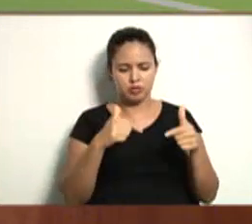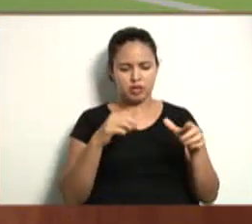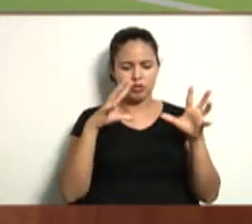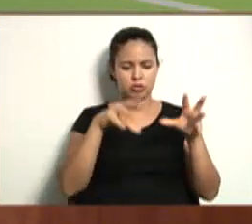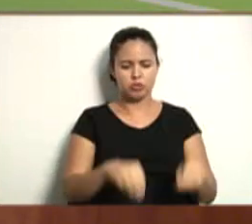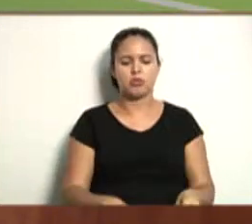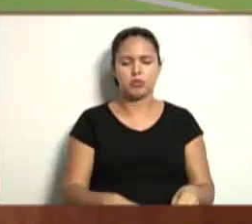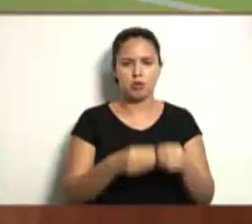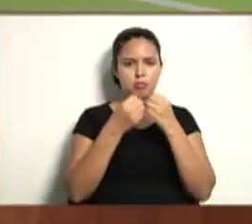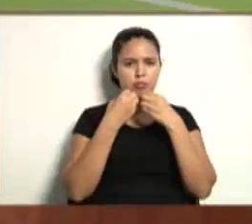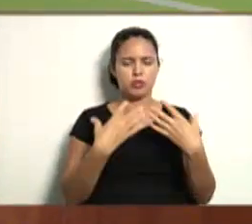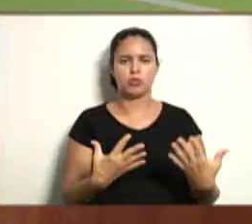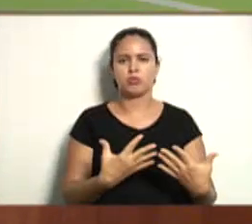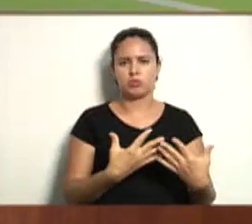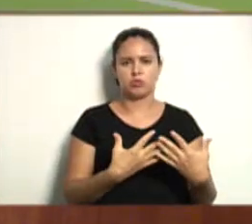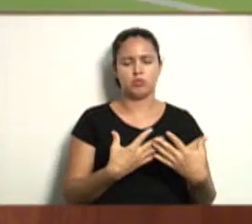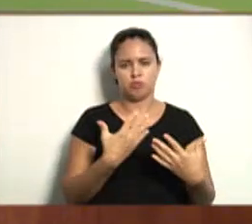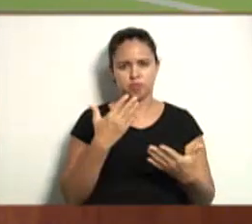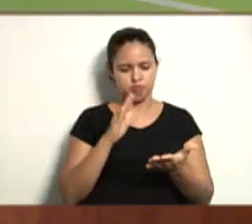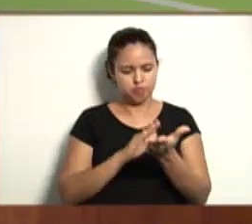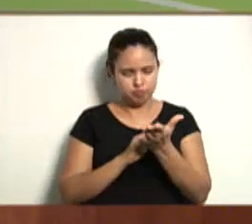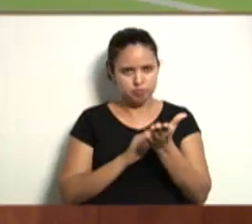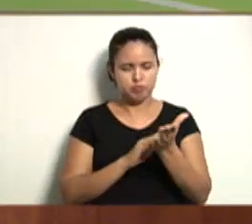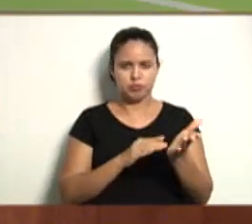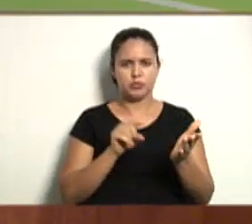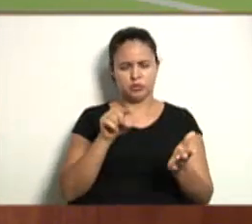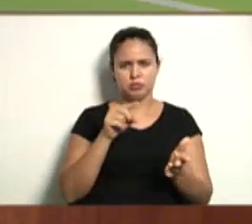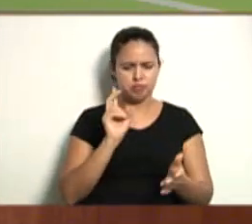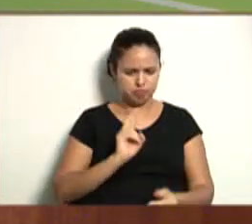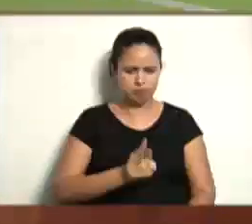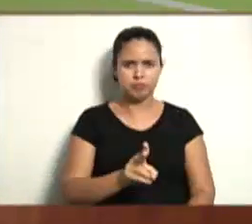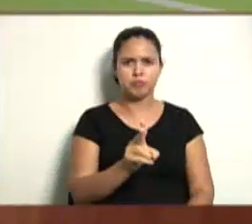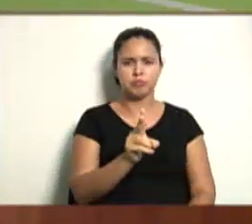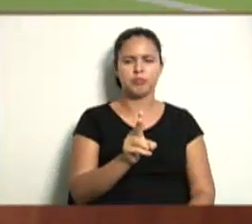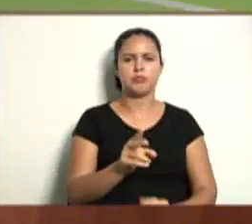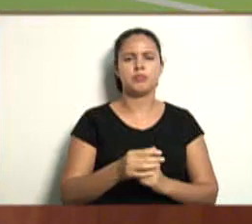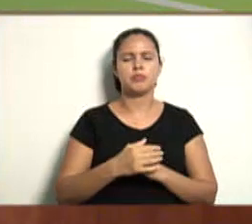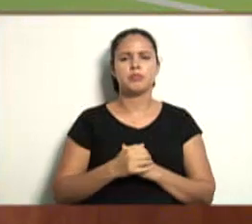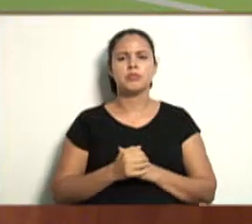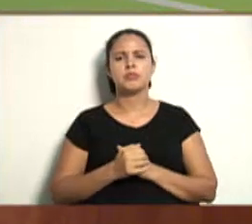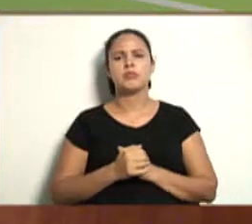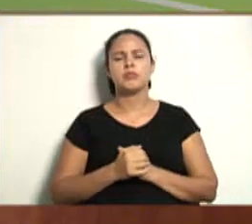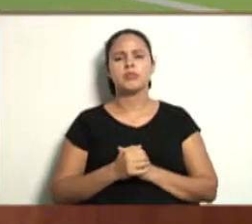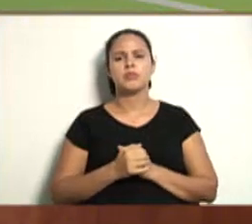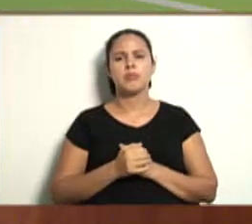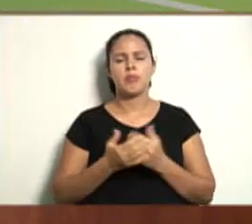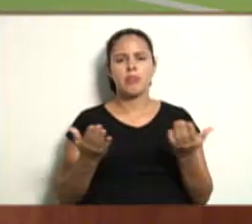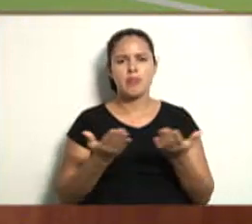tudo? Foi muito boa. Parabéns. Continue assim.